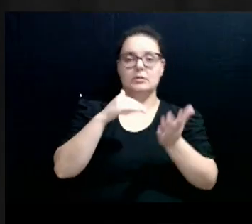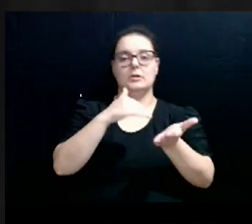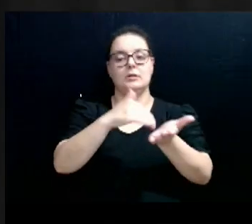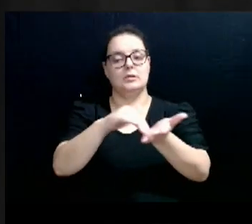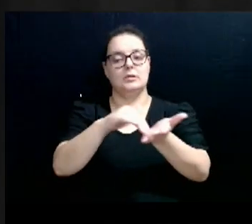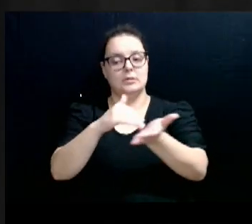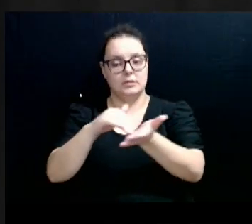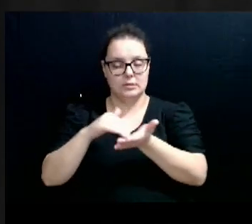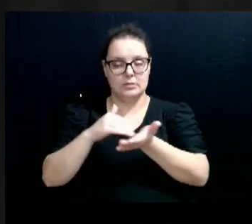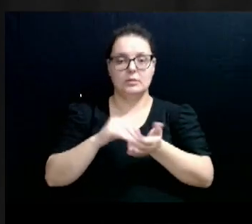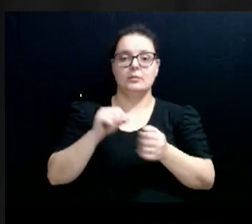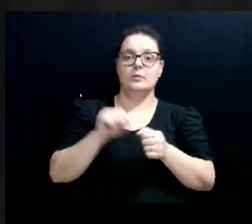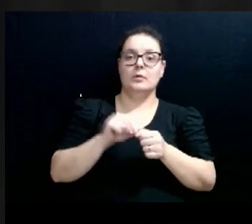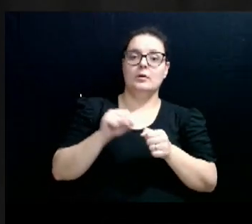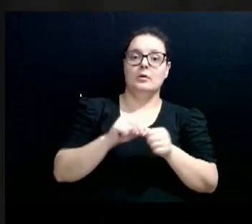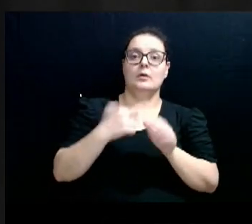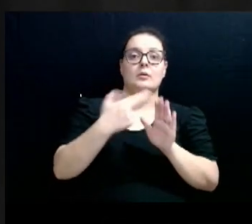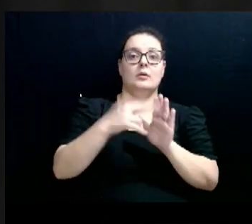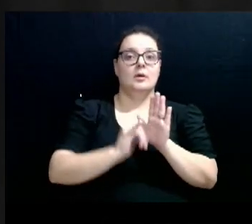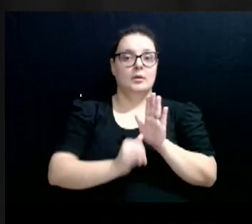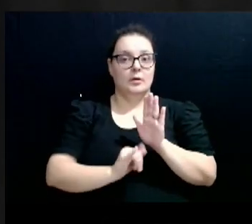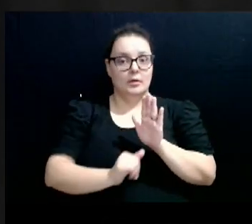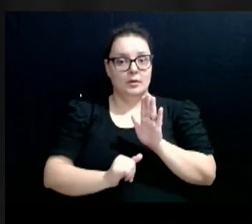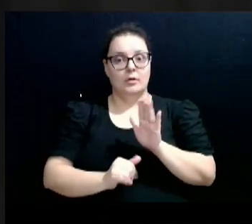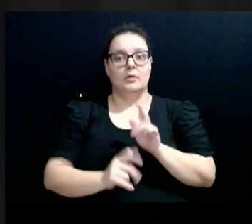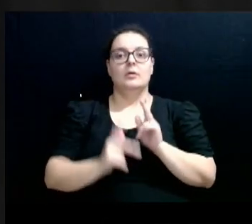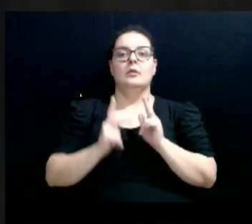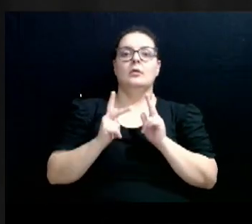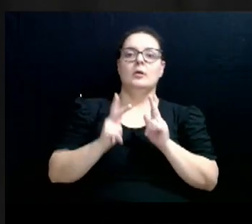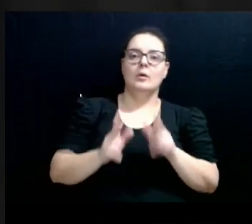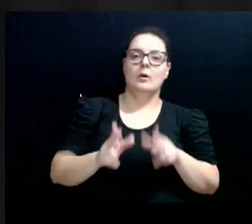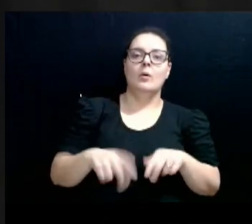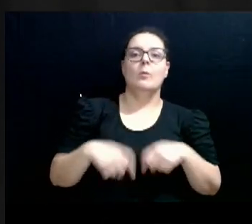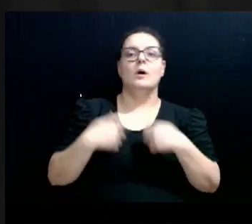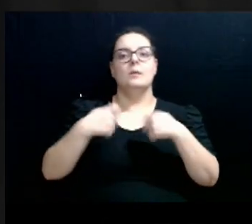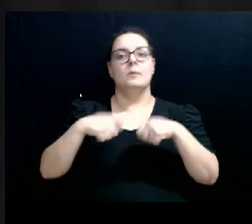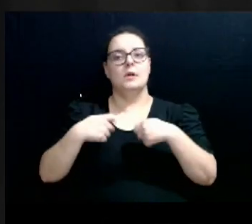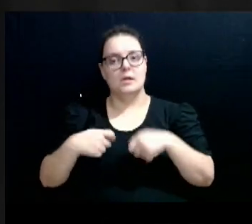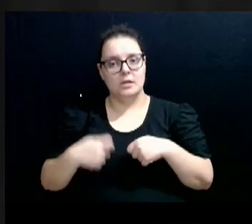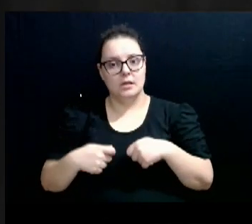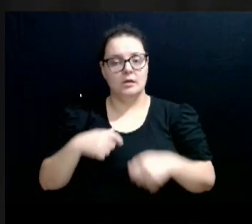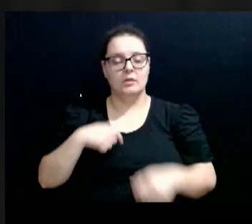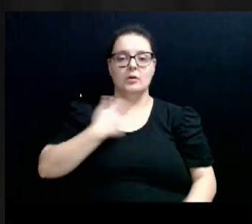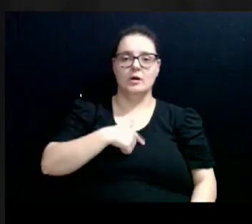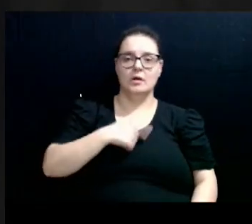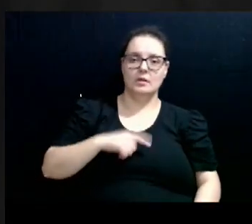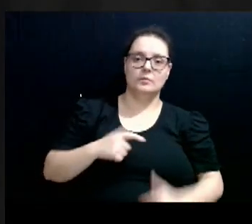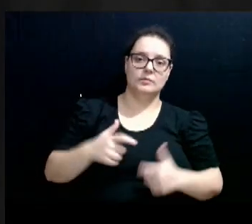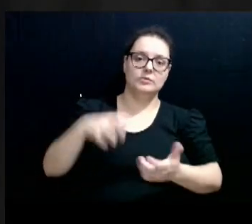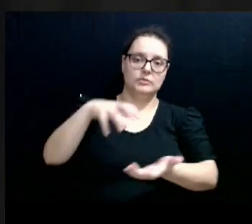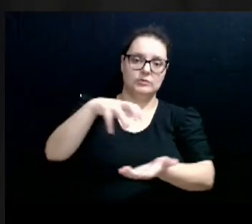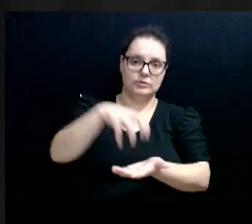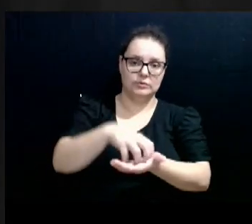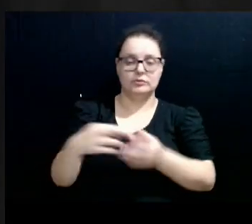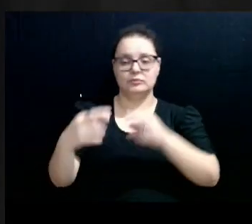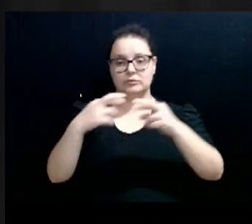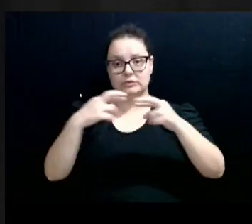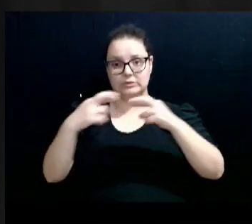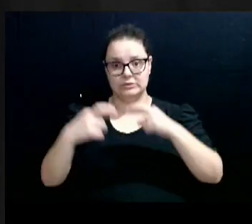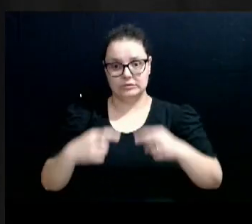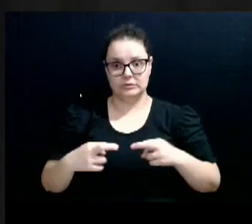os relatórios de acordo com as necessidades. Nós temos o grande órgão fiscalizador, mas ao mesmo